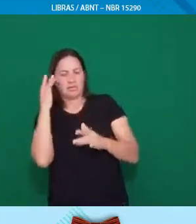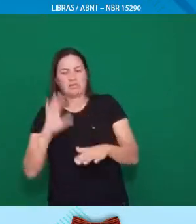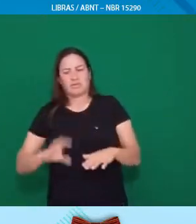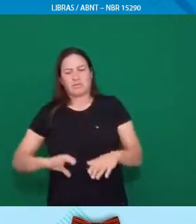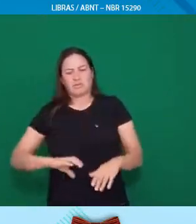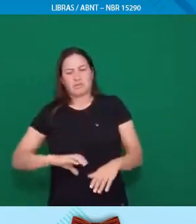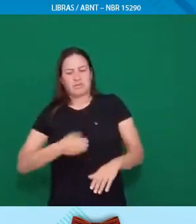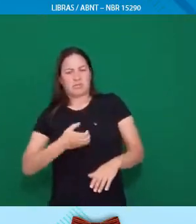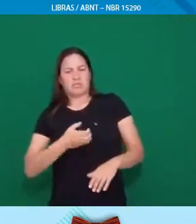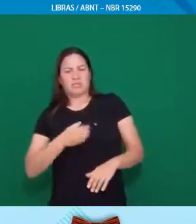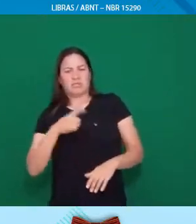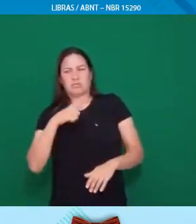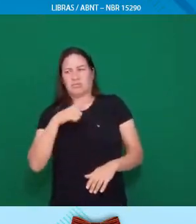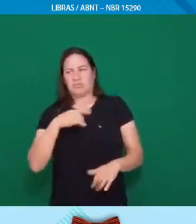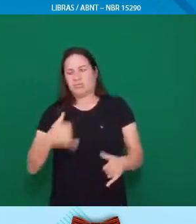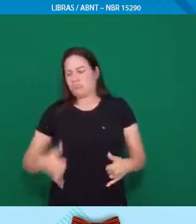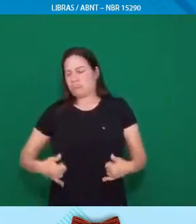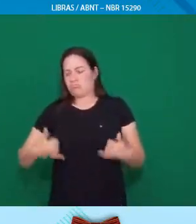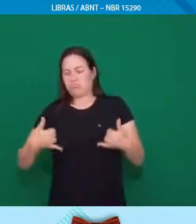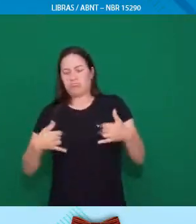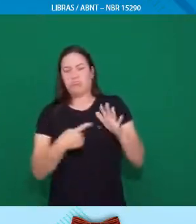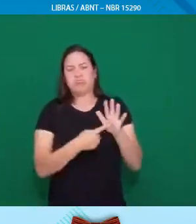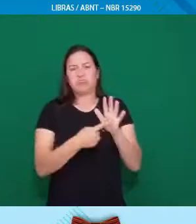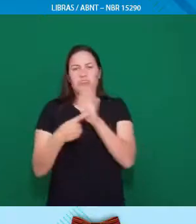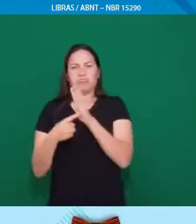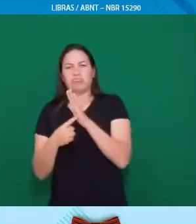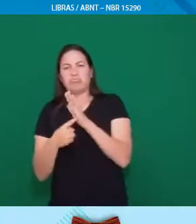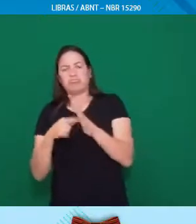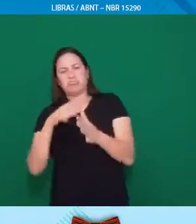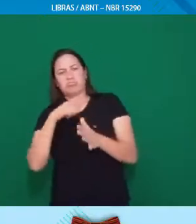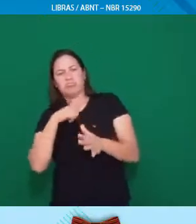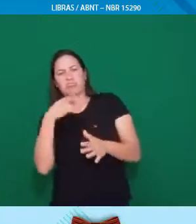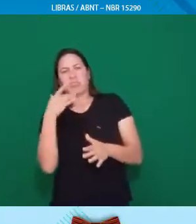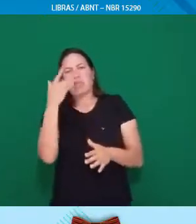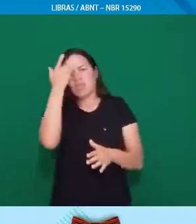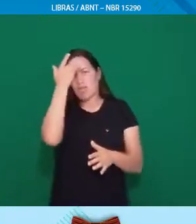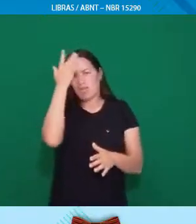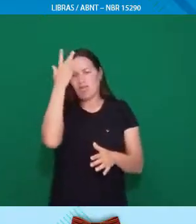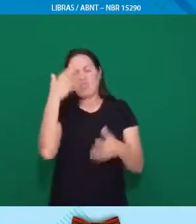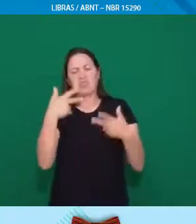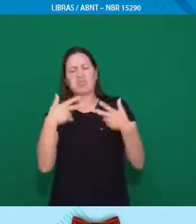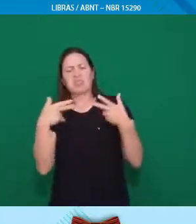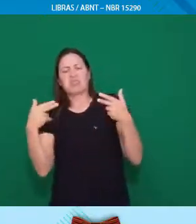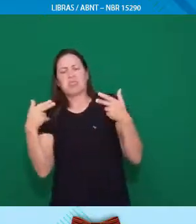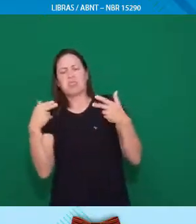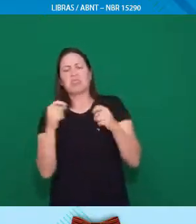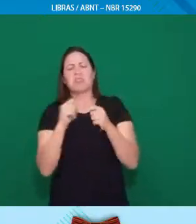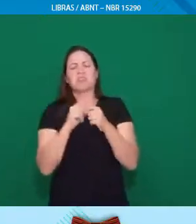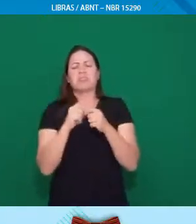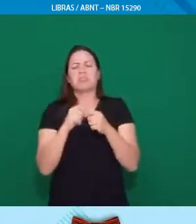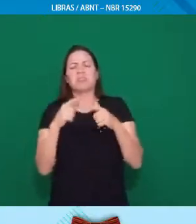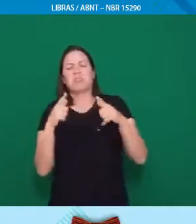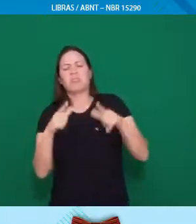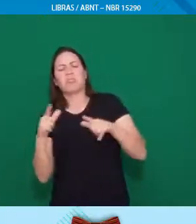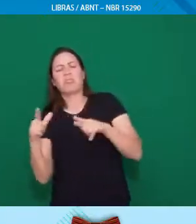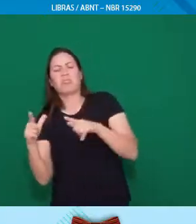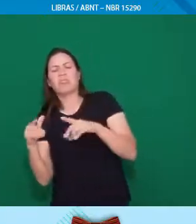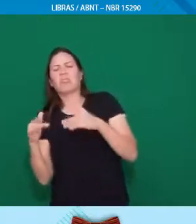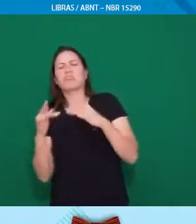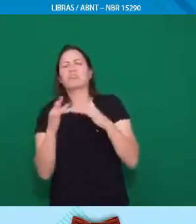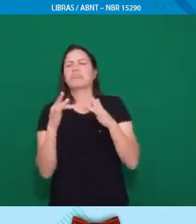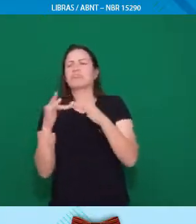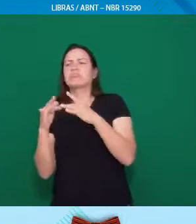gente tem maior orgulho de p puxando nessa linha de frente porque ele tem mais facilidade natural dele de criar seu ambiente